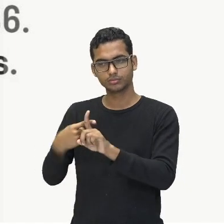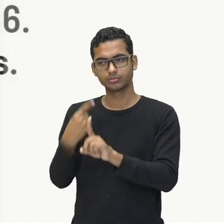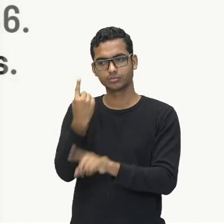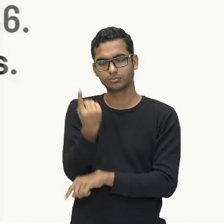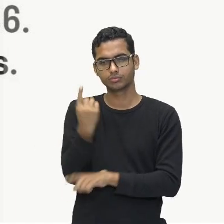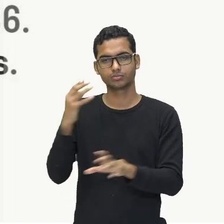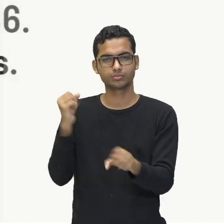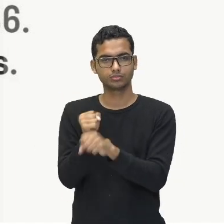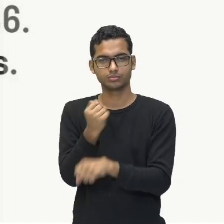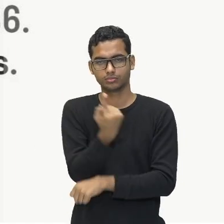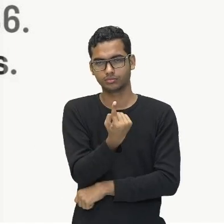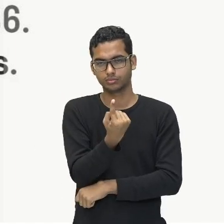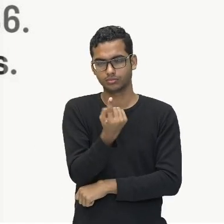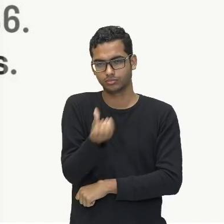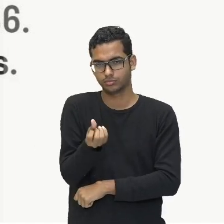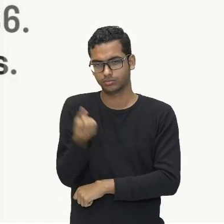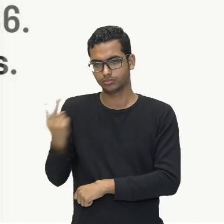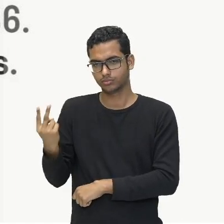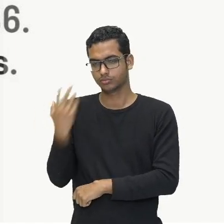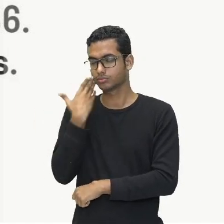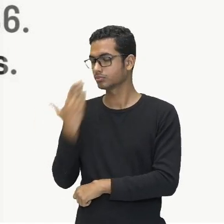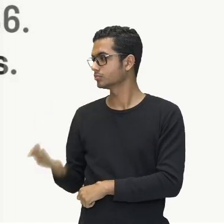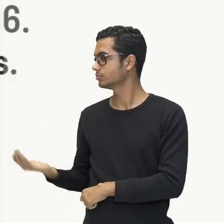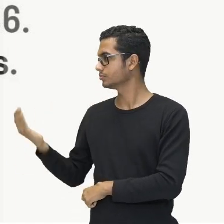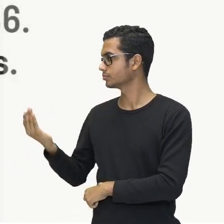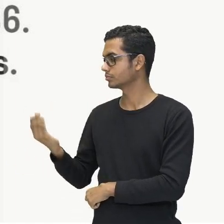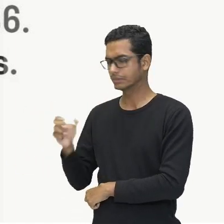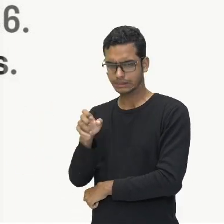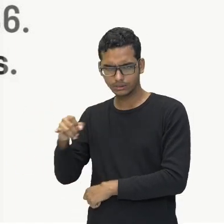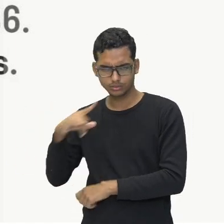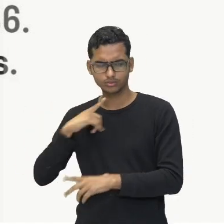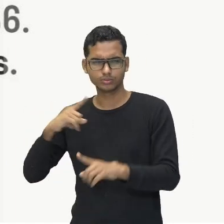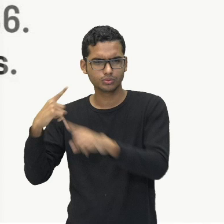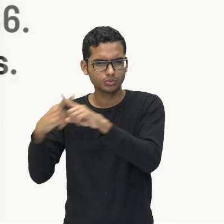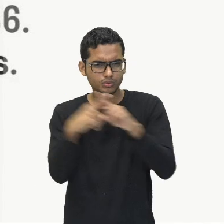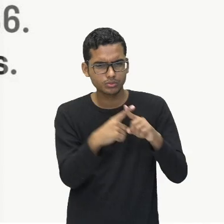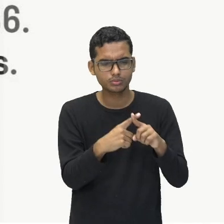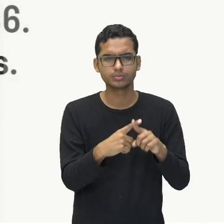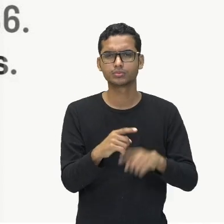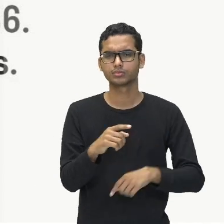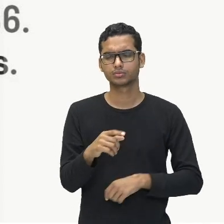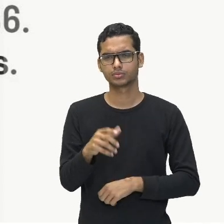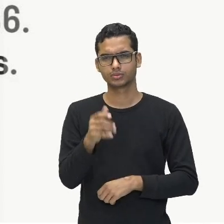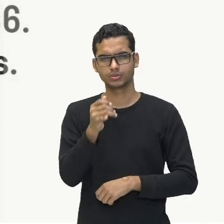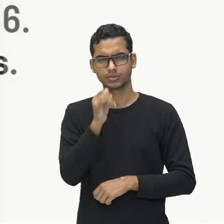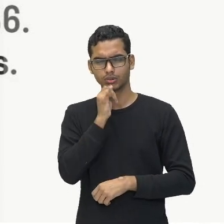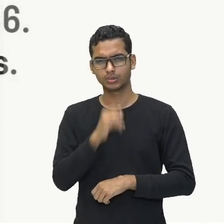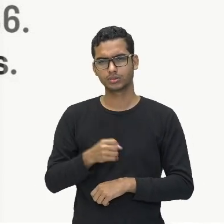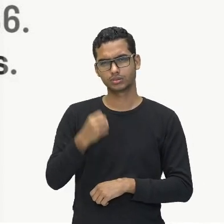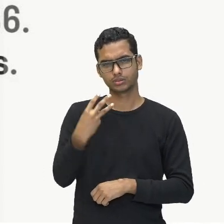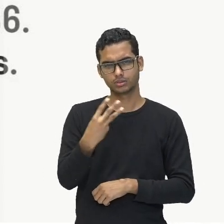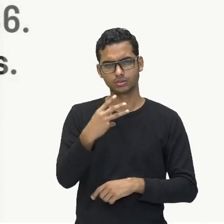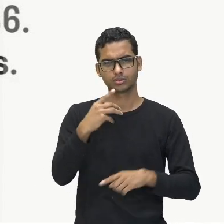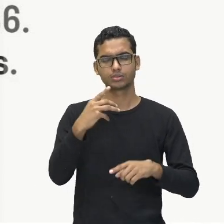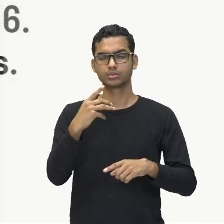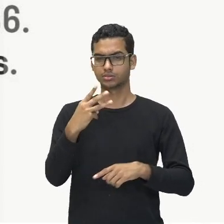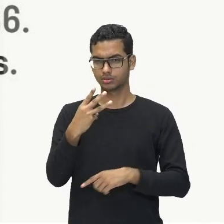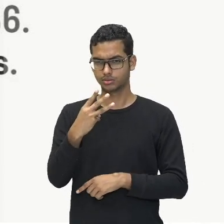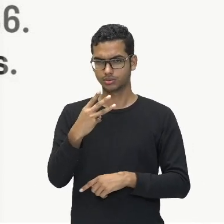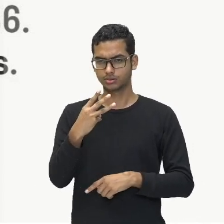162. Se você multiplicar a razão 3 com 162, você vai